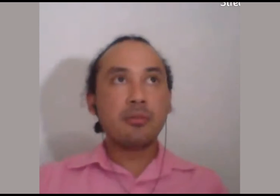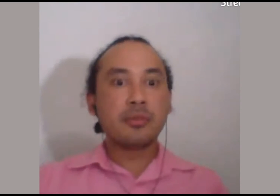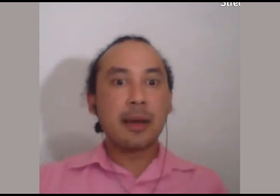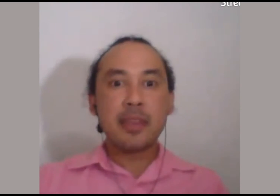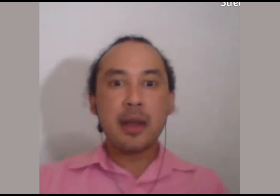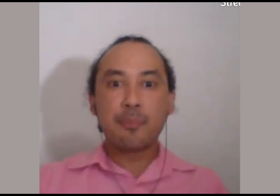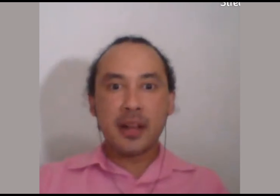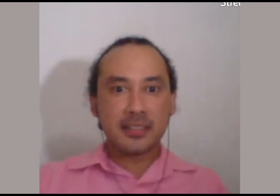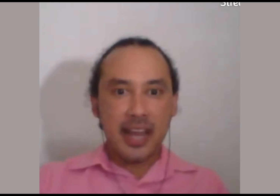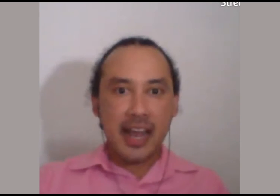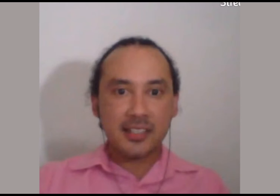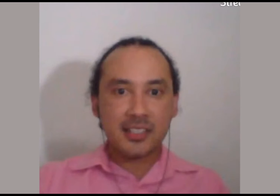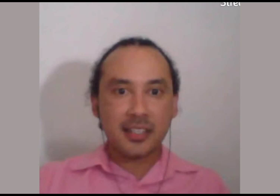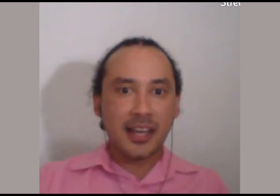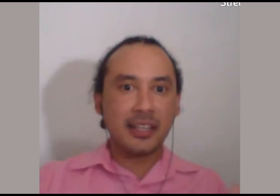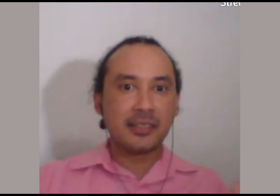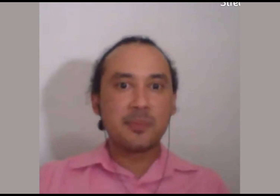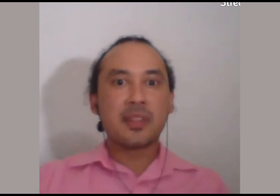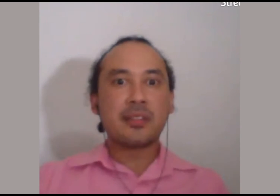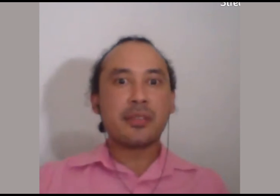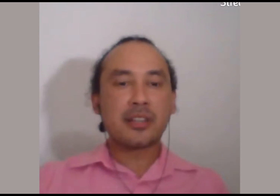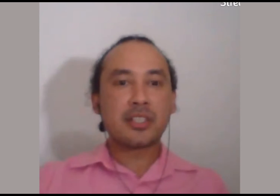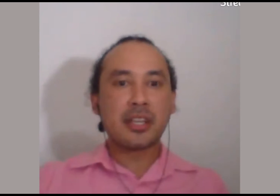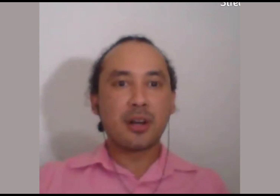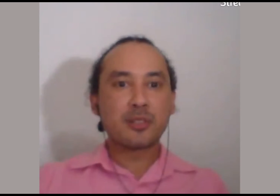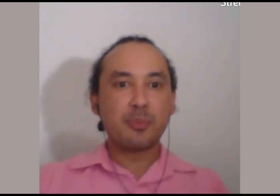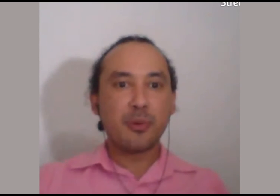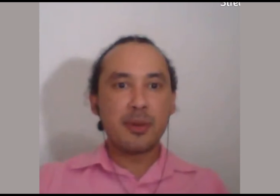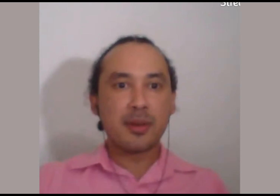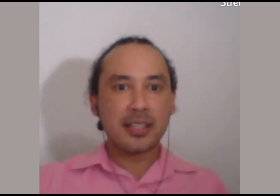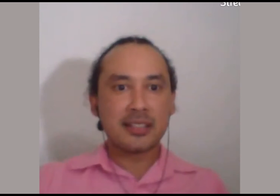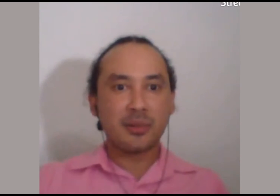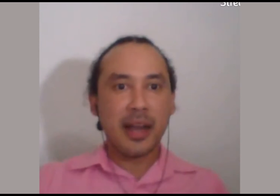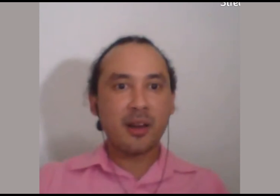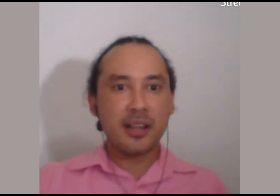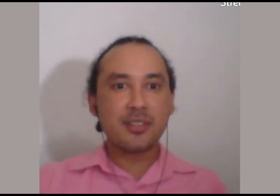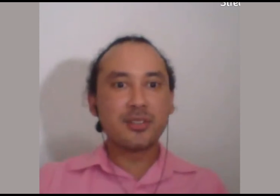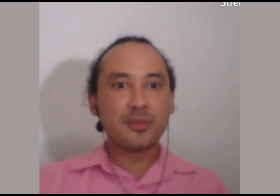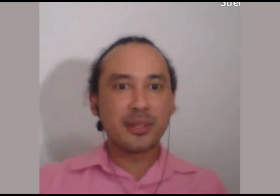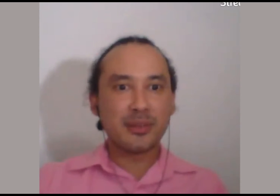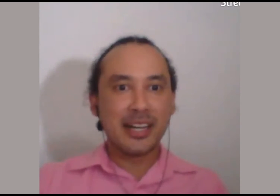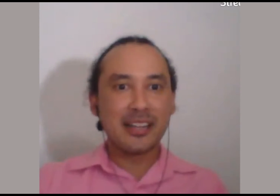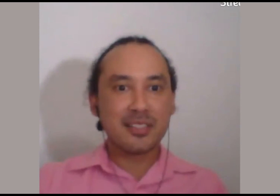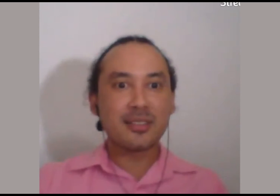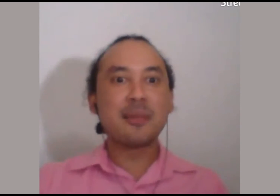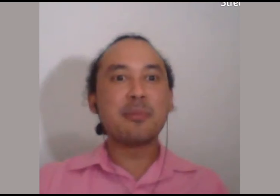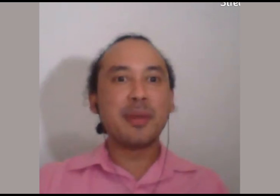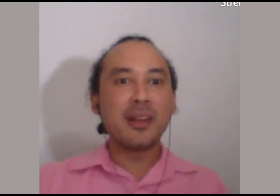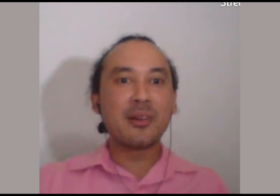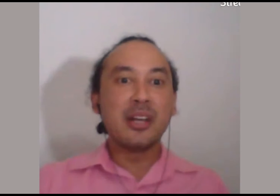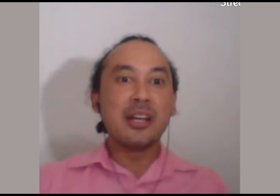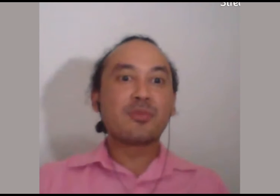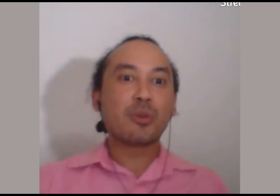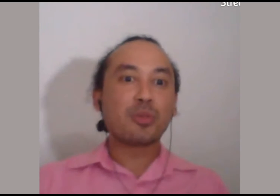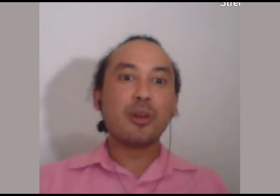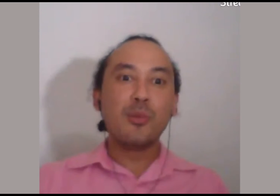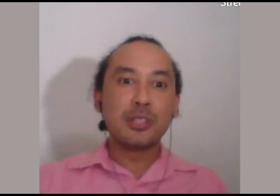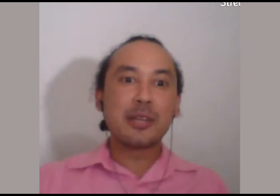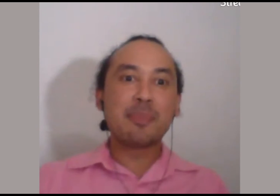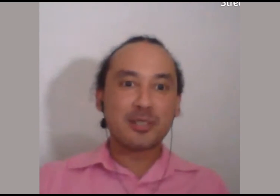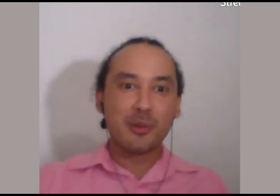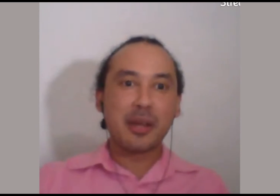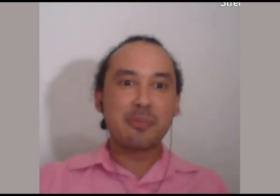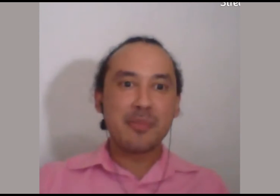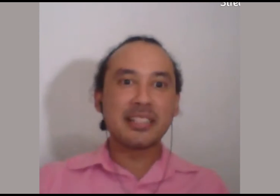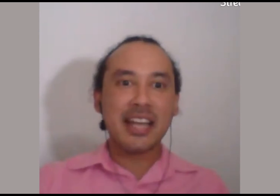Então, eu, na minha puberdade, né, acho que nosso público aqui são maiores de 18 anos, né, eu sempre brinco,